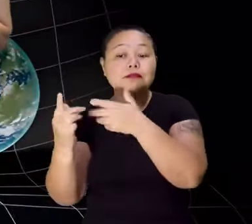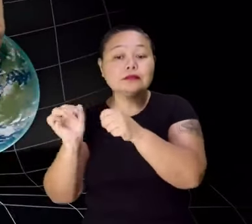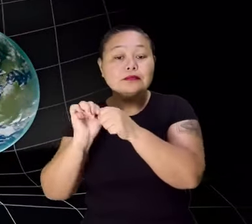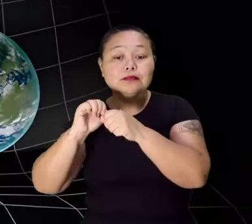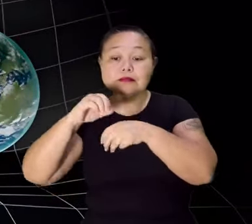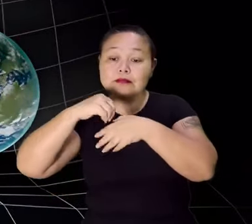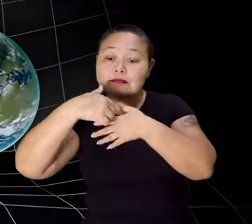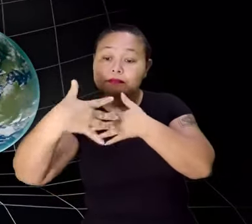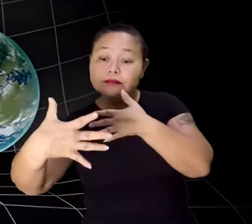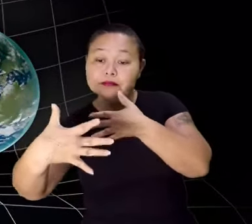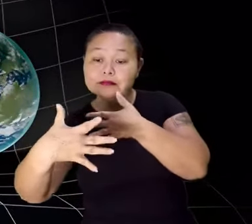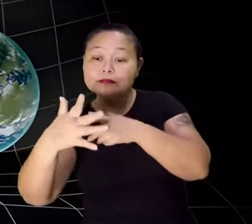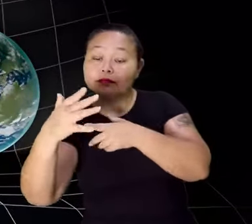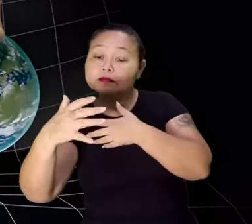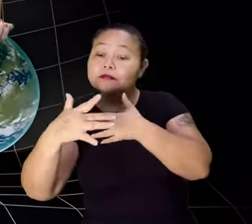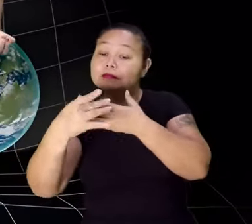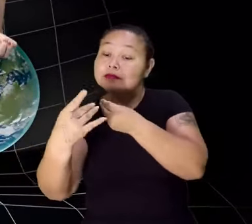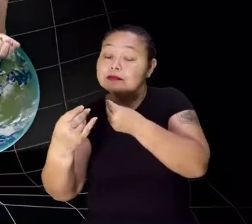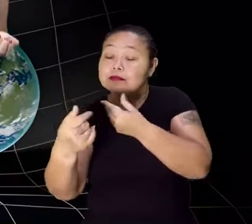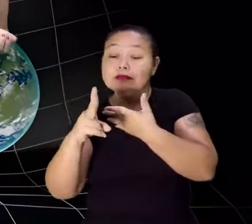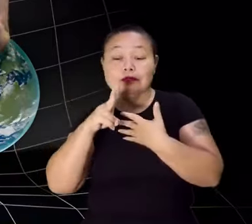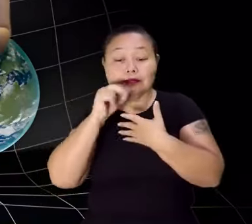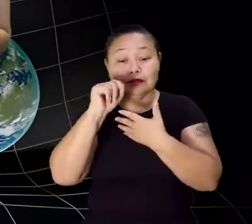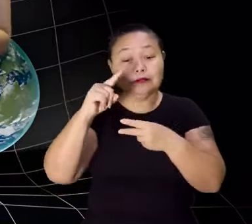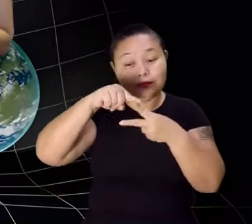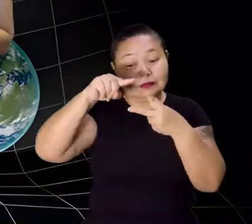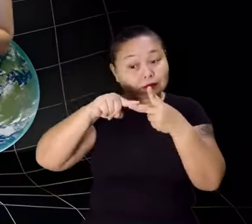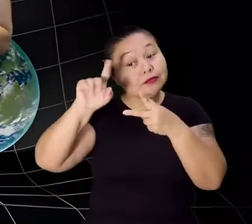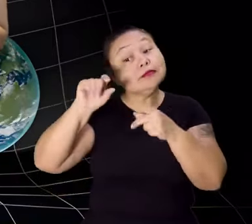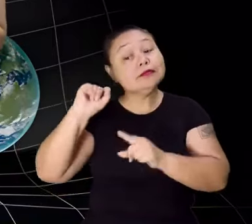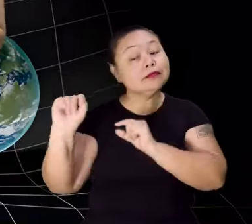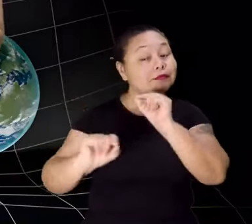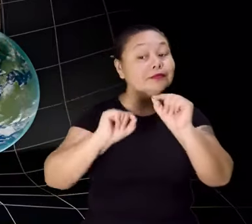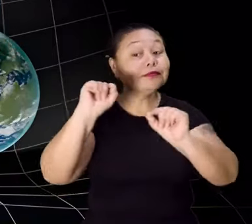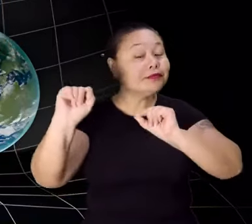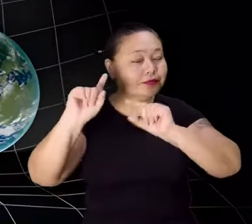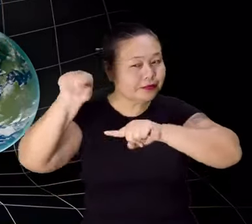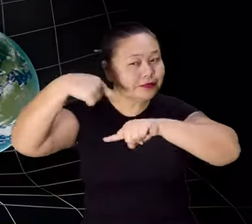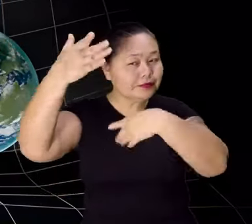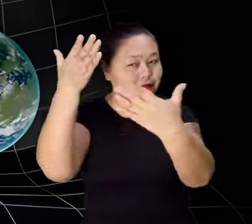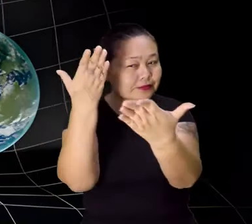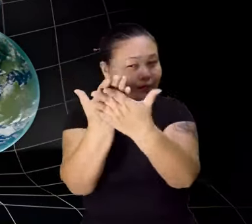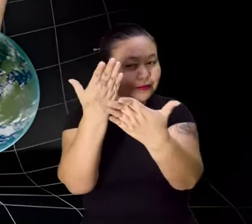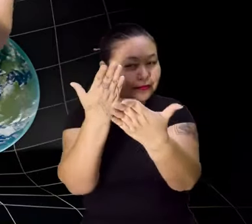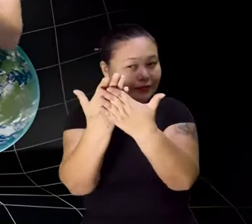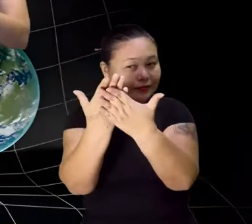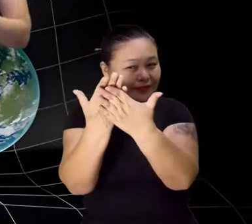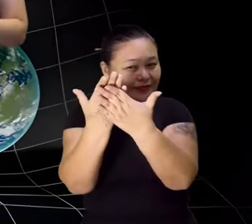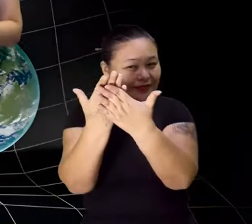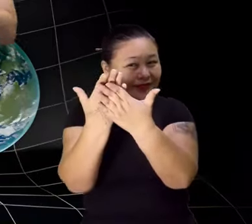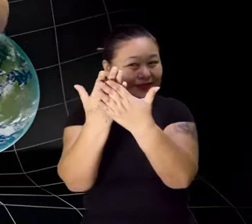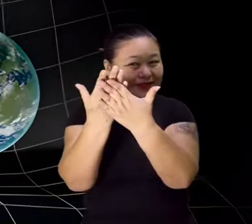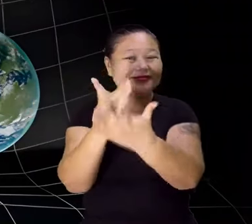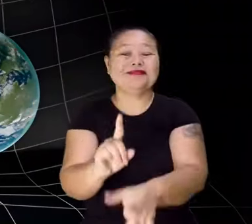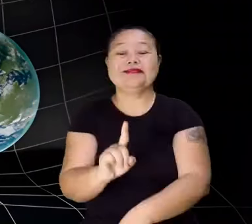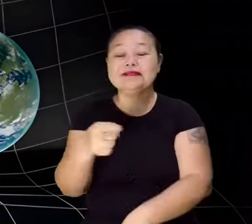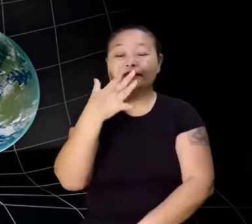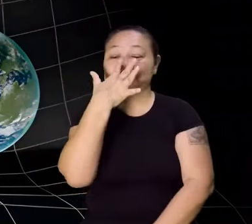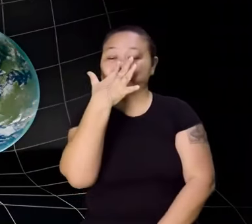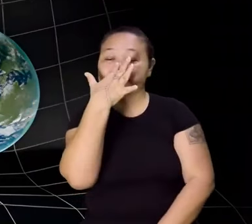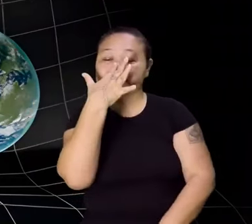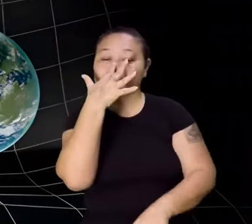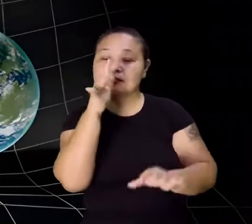transmitir de maneira sensível ou latente. O é isso? Sensível e latente. O que é isso? Na próxima aula? Na próxima aula. Então, assistam,